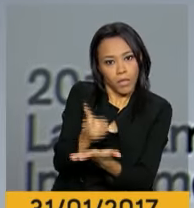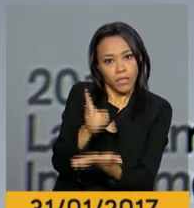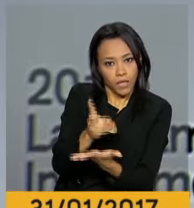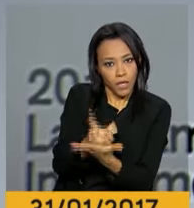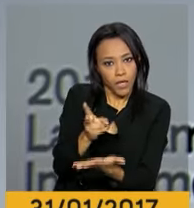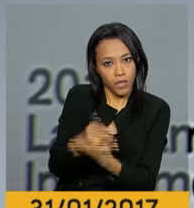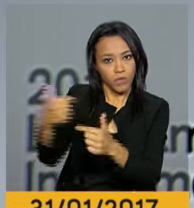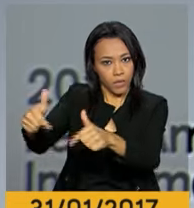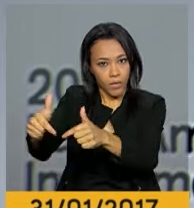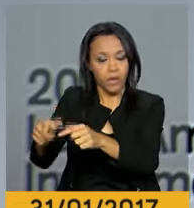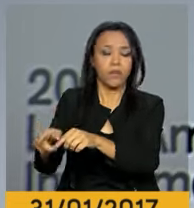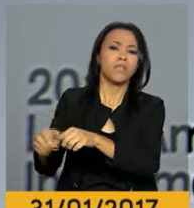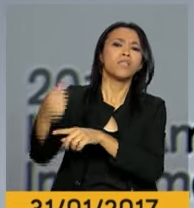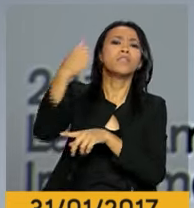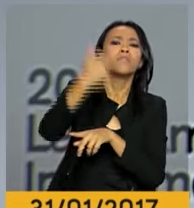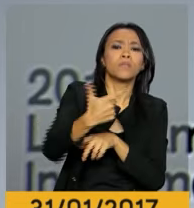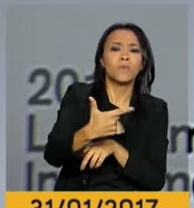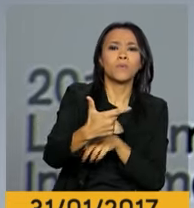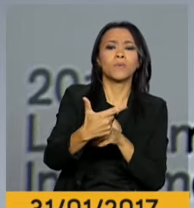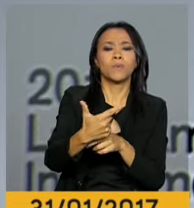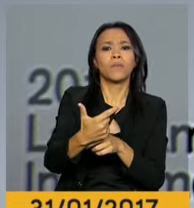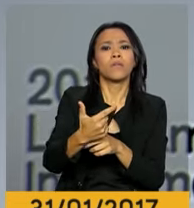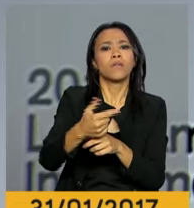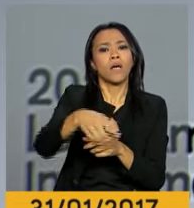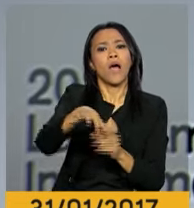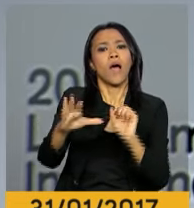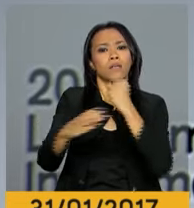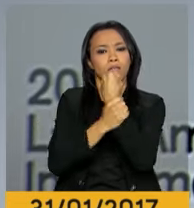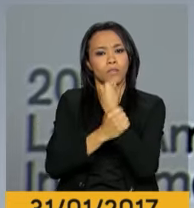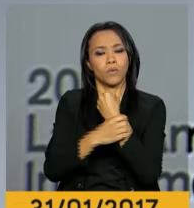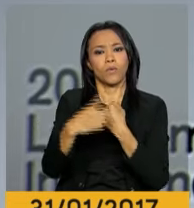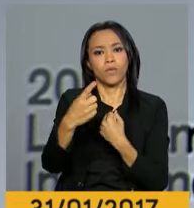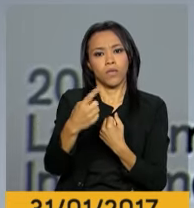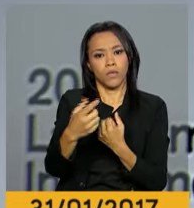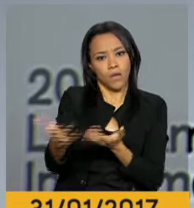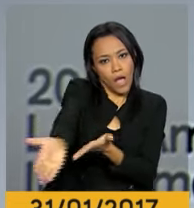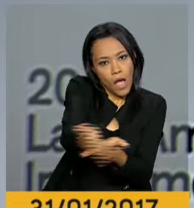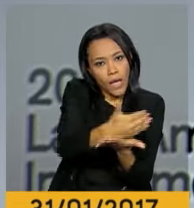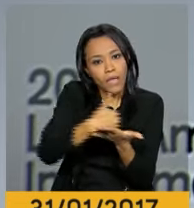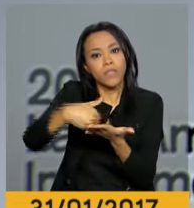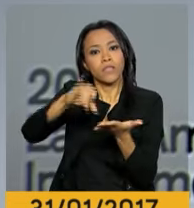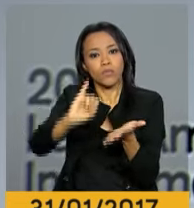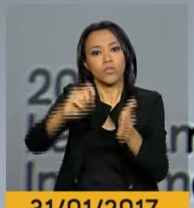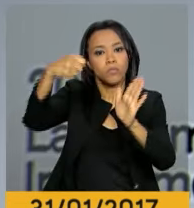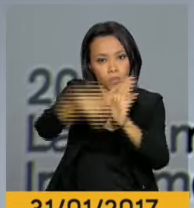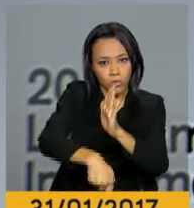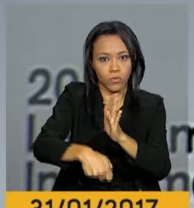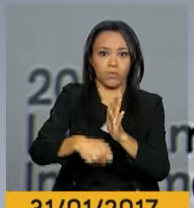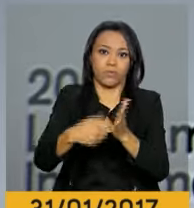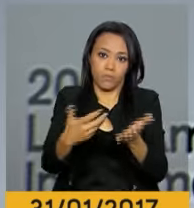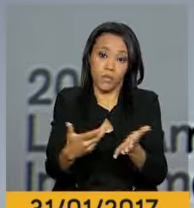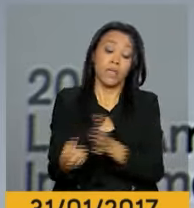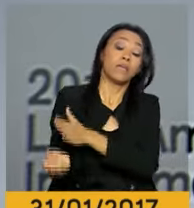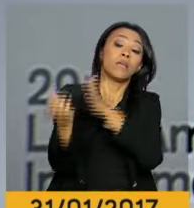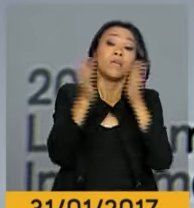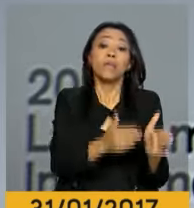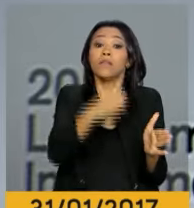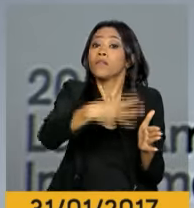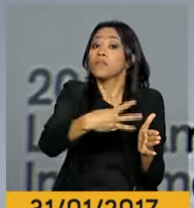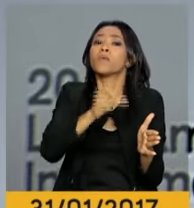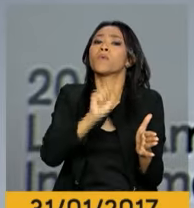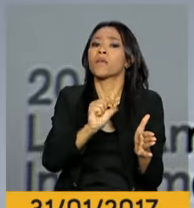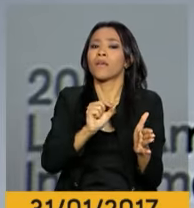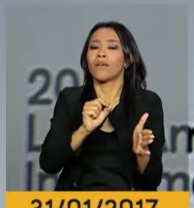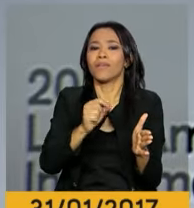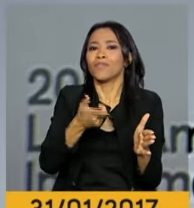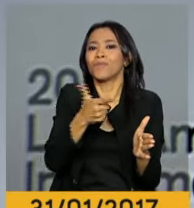social em segundo lugar você garante a arrecadação que estabelecida a relação de emprego há uma arrecadação tributária e em terceiro lugar você